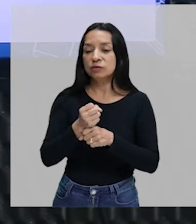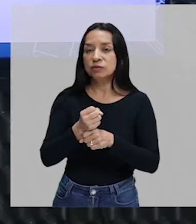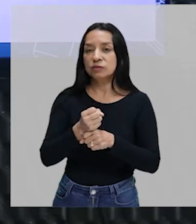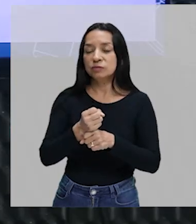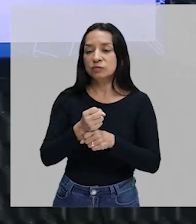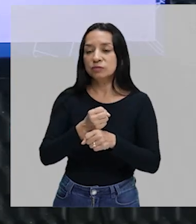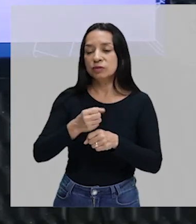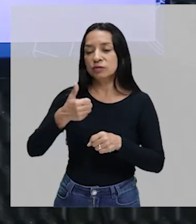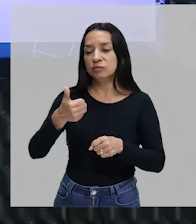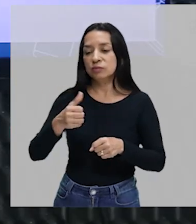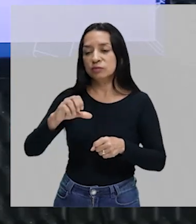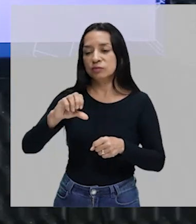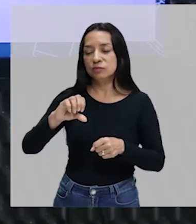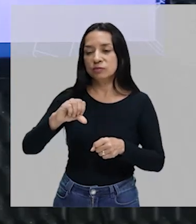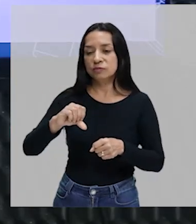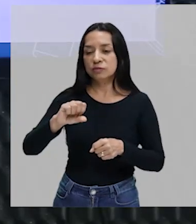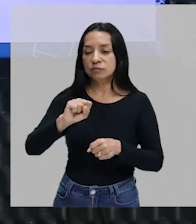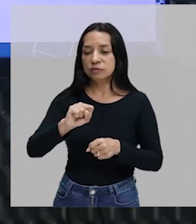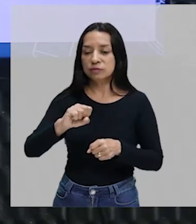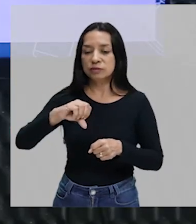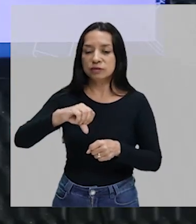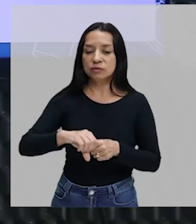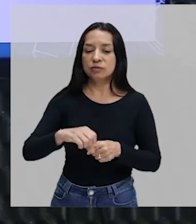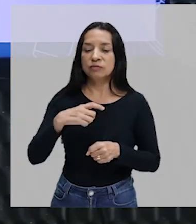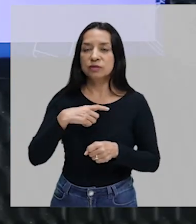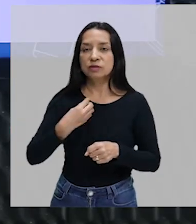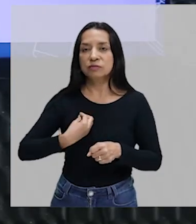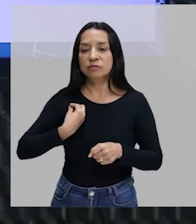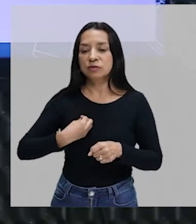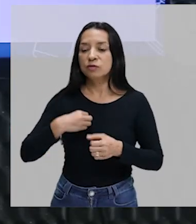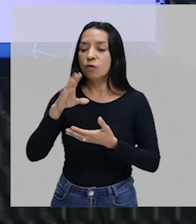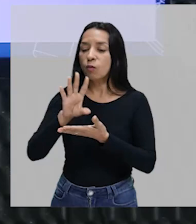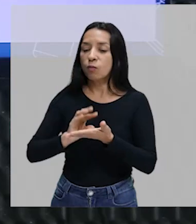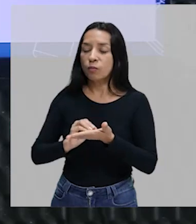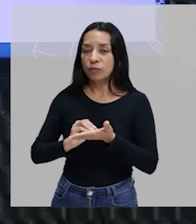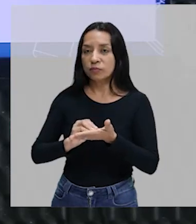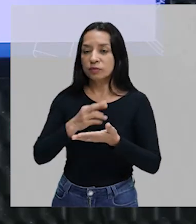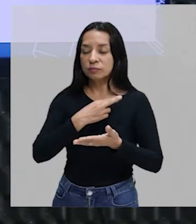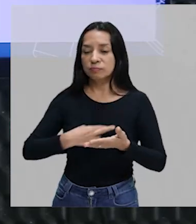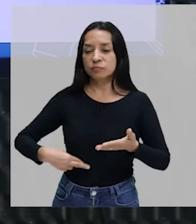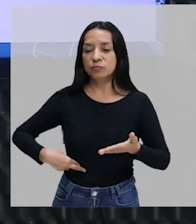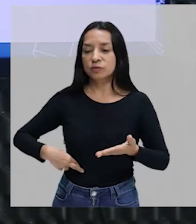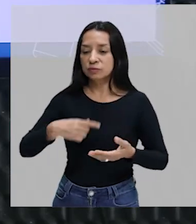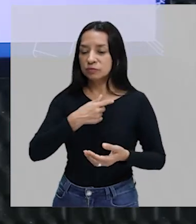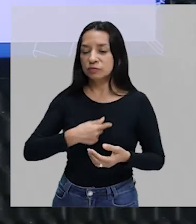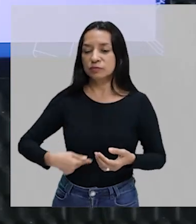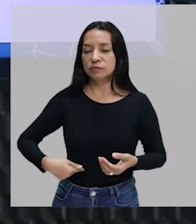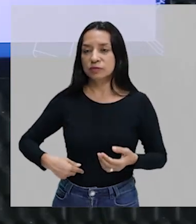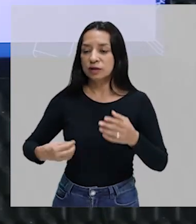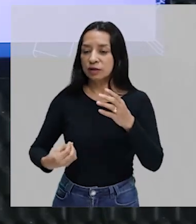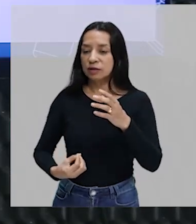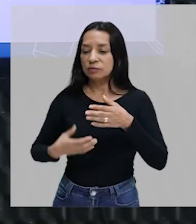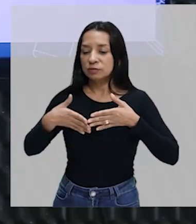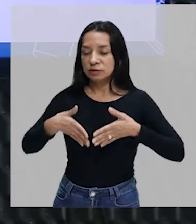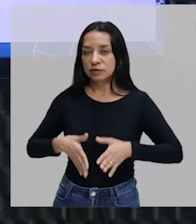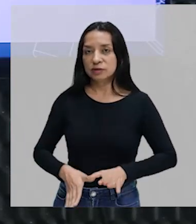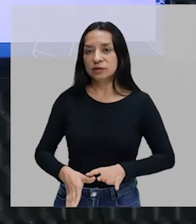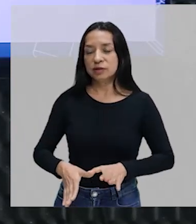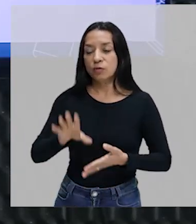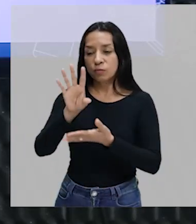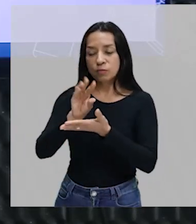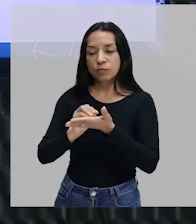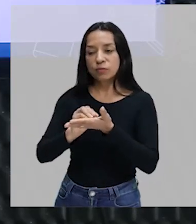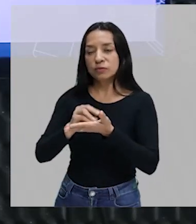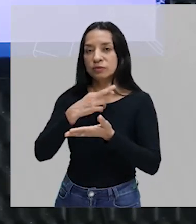vive o modelo republicano de governo. A gente nasceu no modelo republicano e vive nele até hoje. Então, para nós, a república é uma coisa